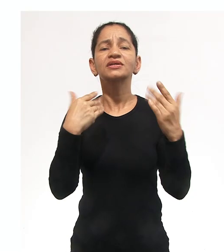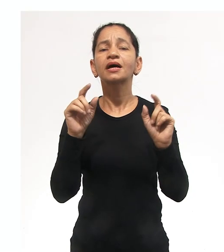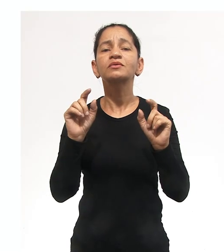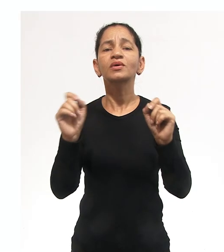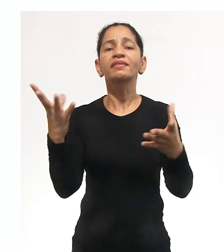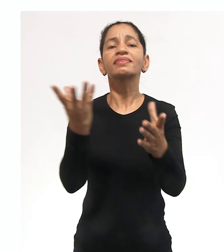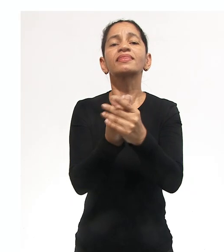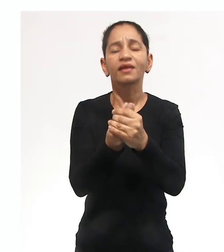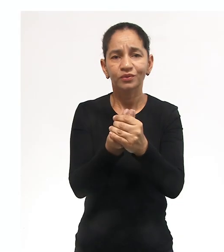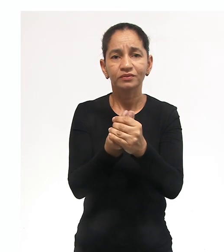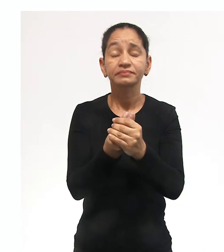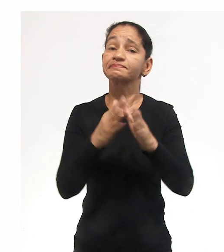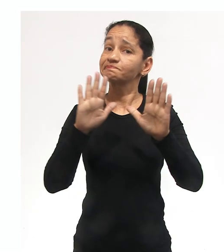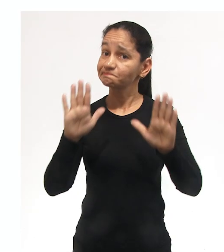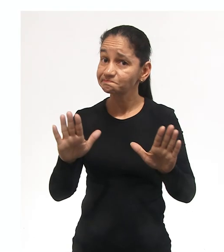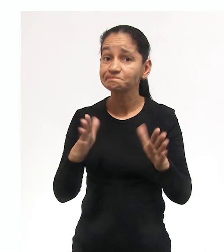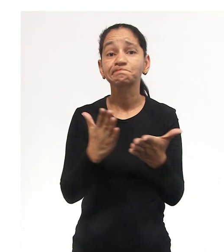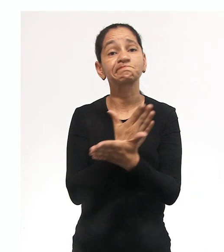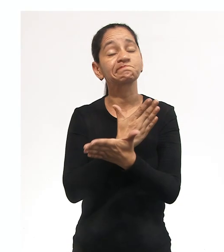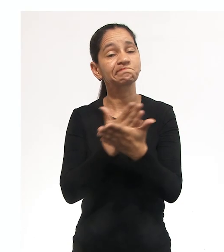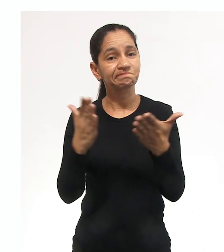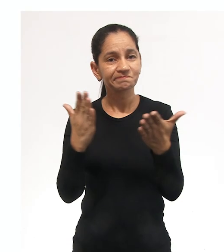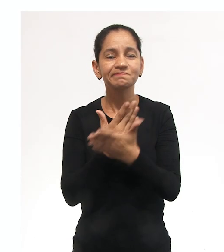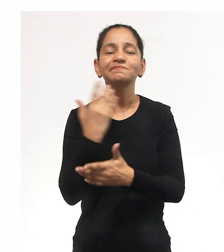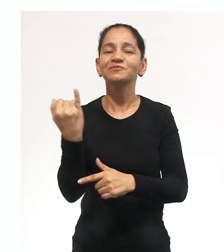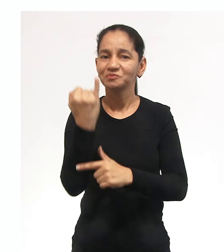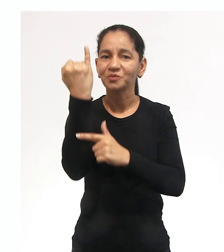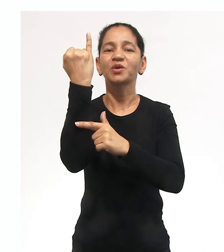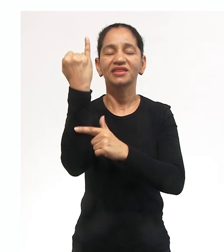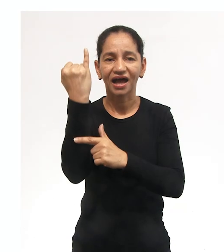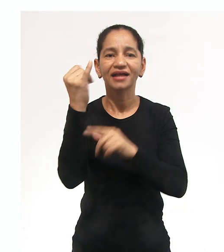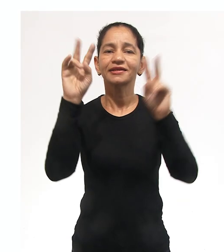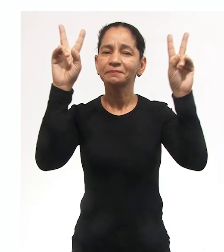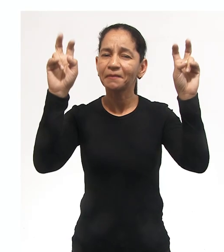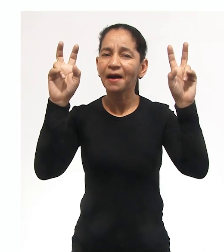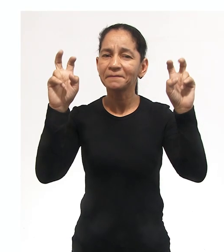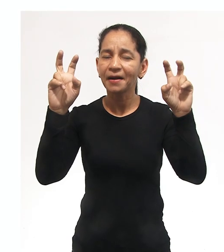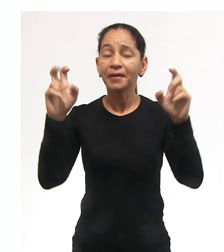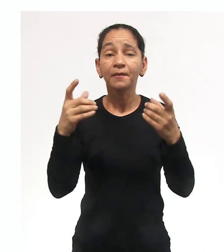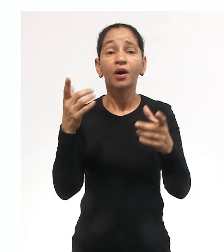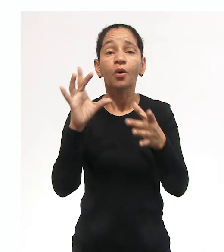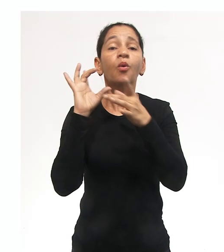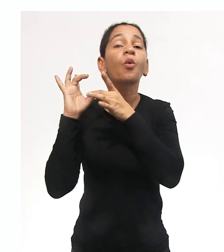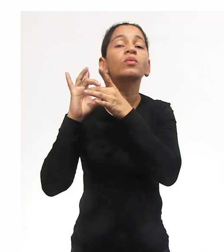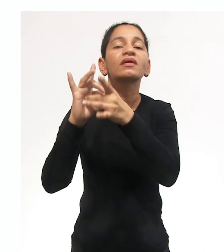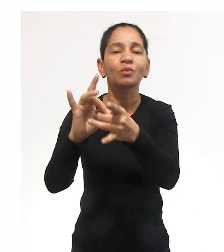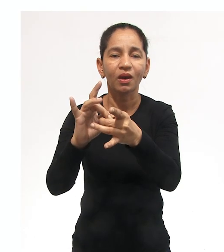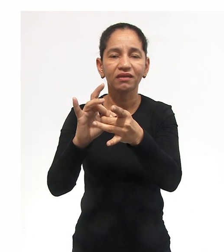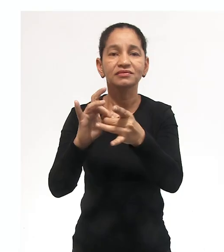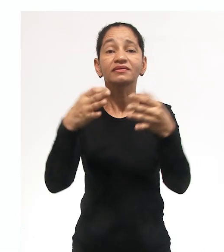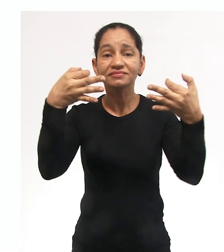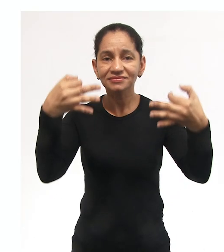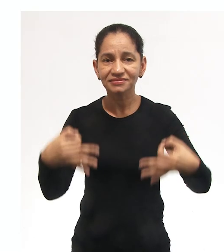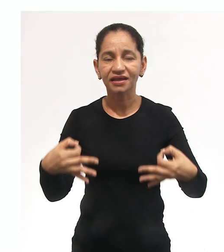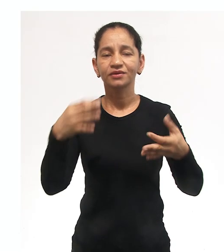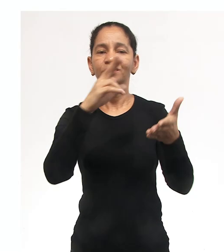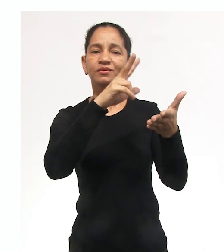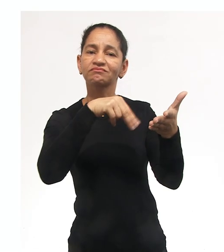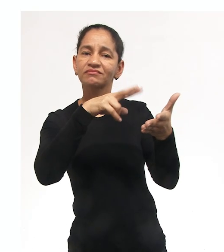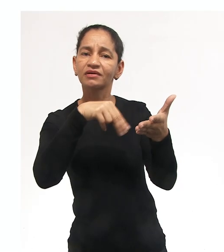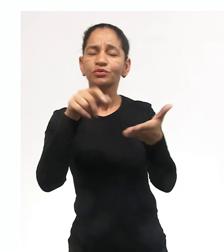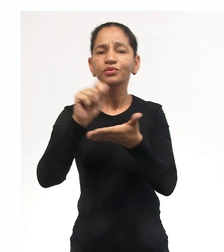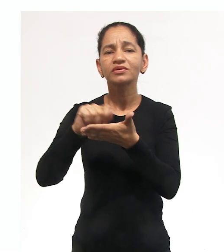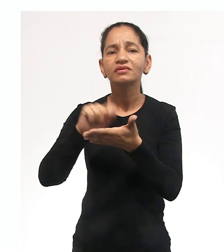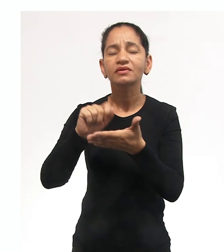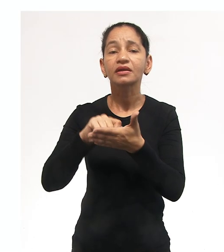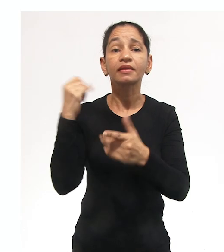nós vamos conversar? Algumas questões, alguns pontos bem importantes para que a gente possa contextualizar